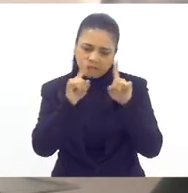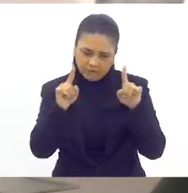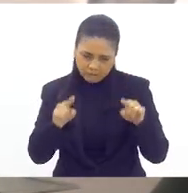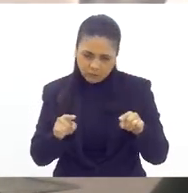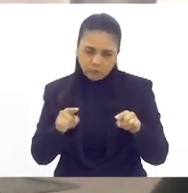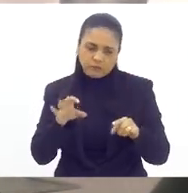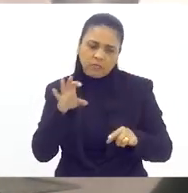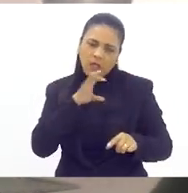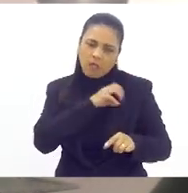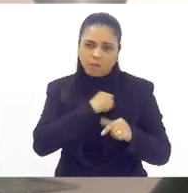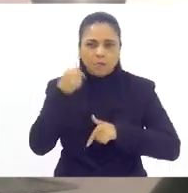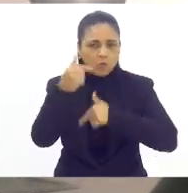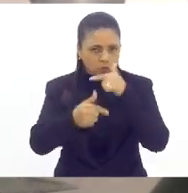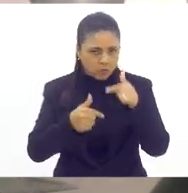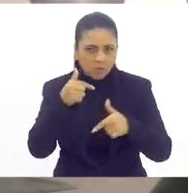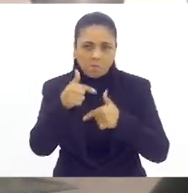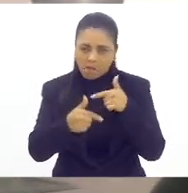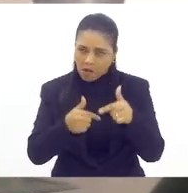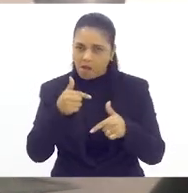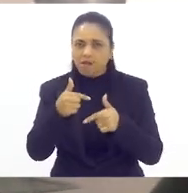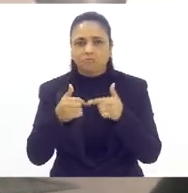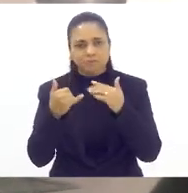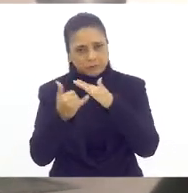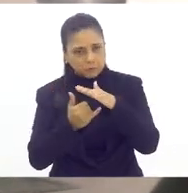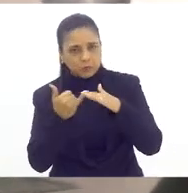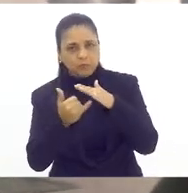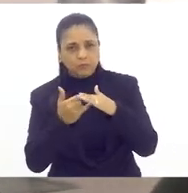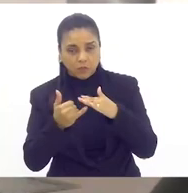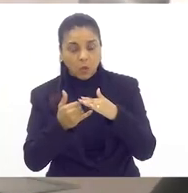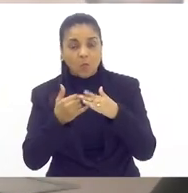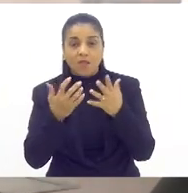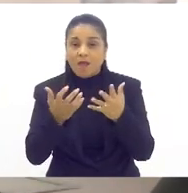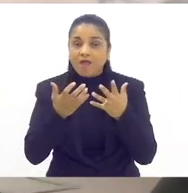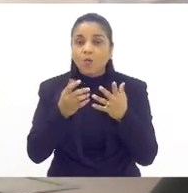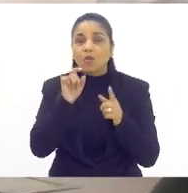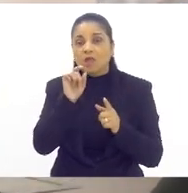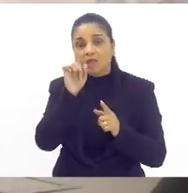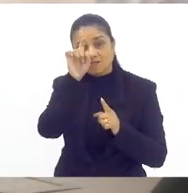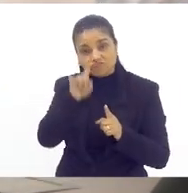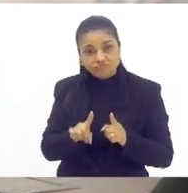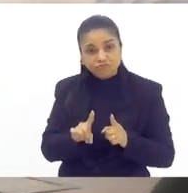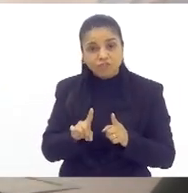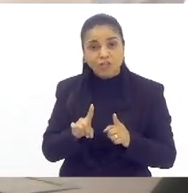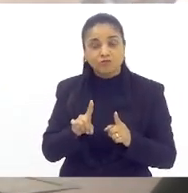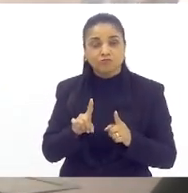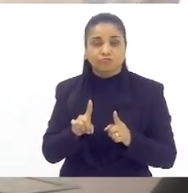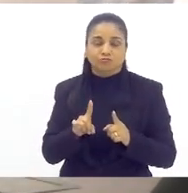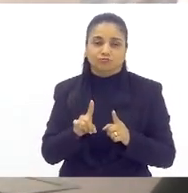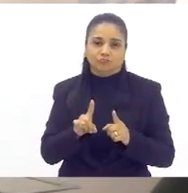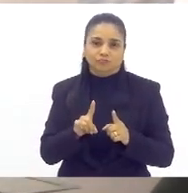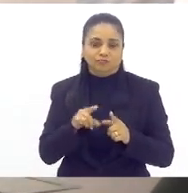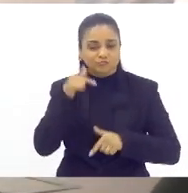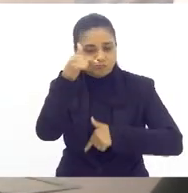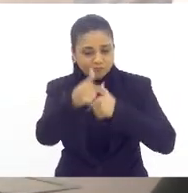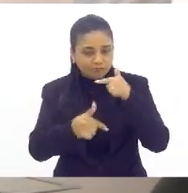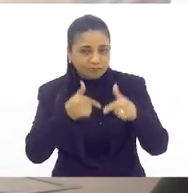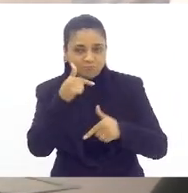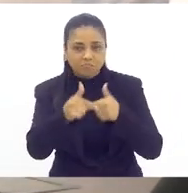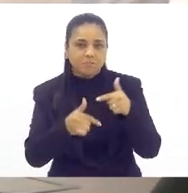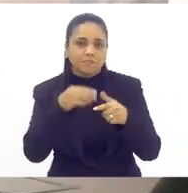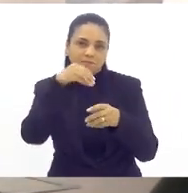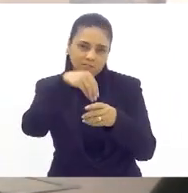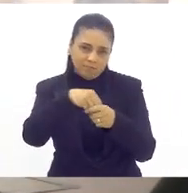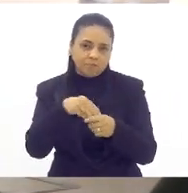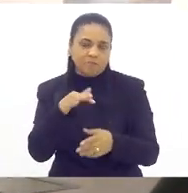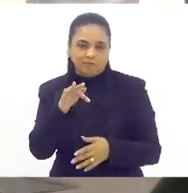sua instituição e que querem apenas condições dignas entendeu de continuarem Trabalhando dentro dela